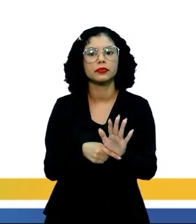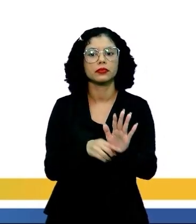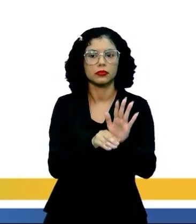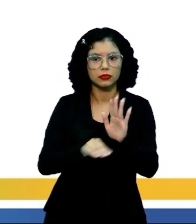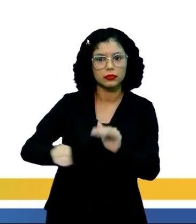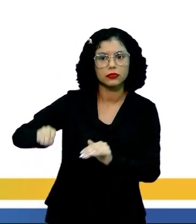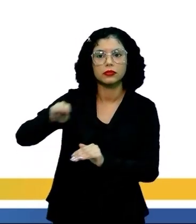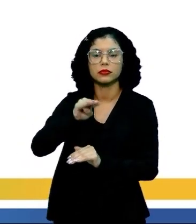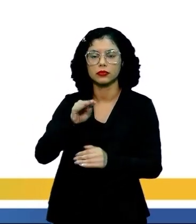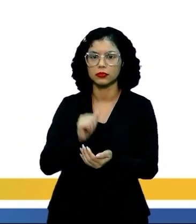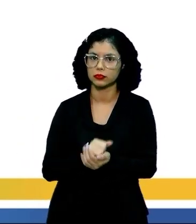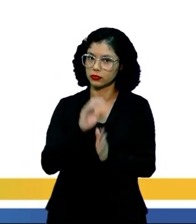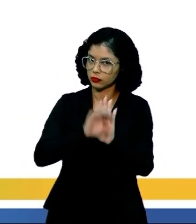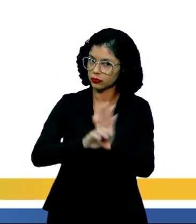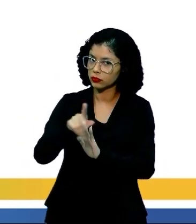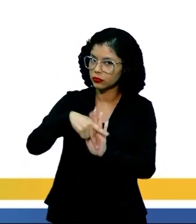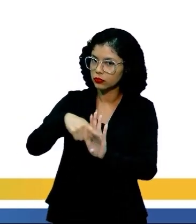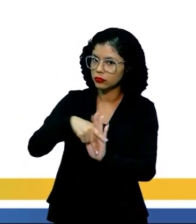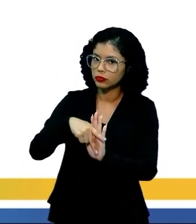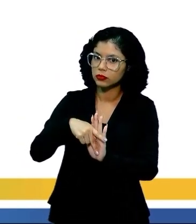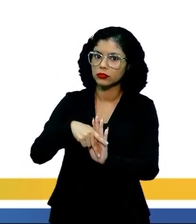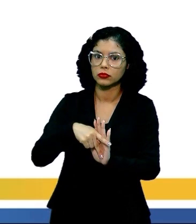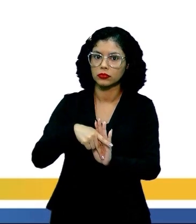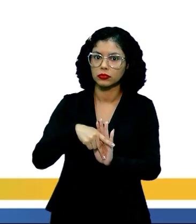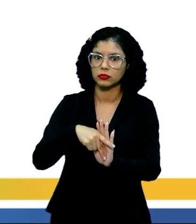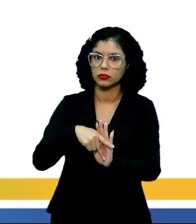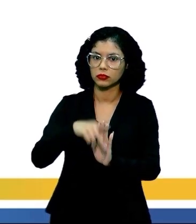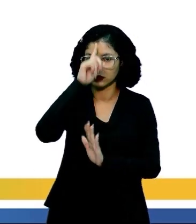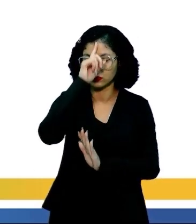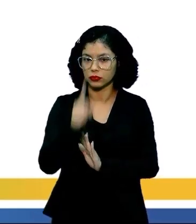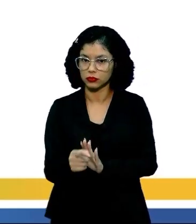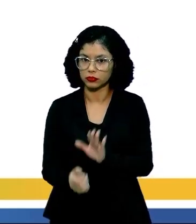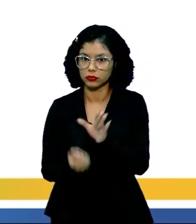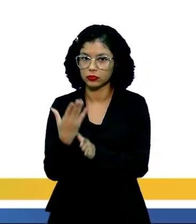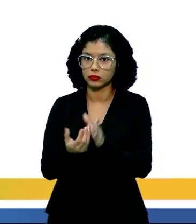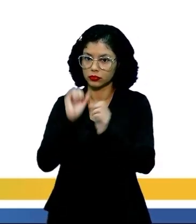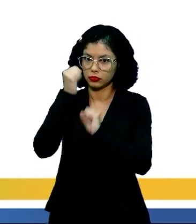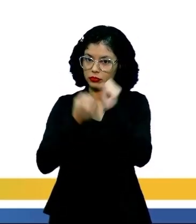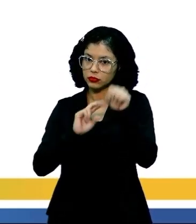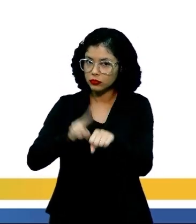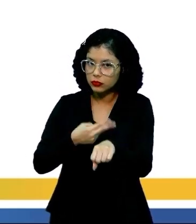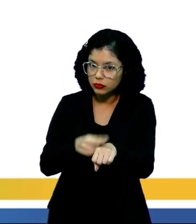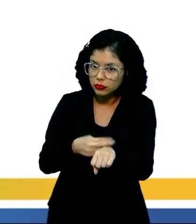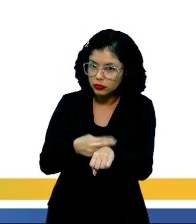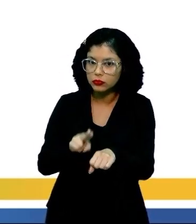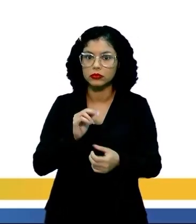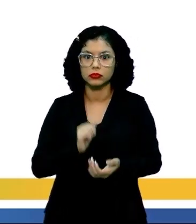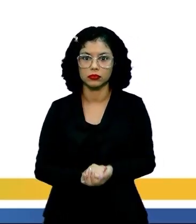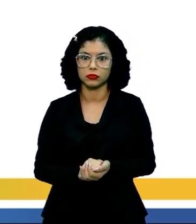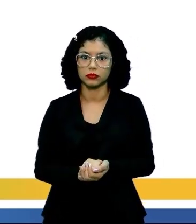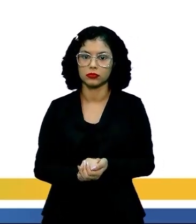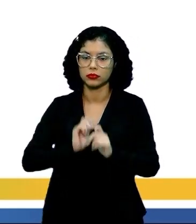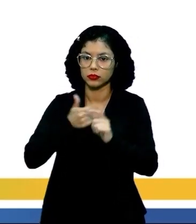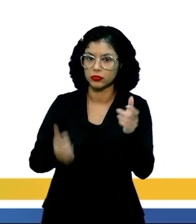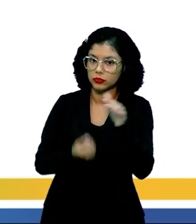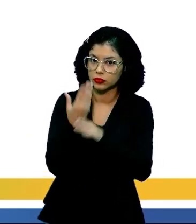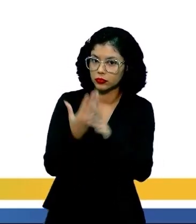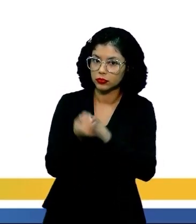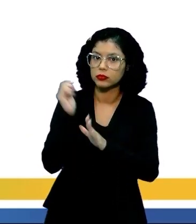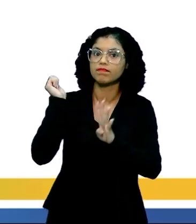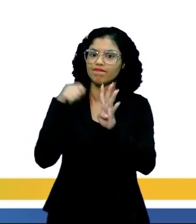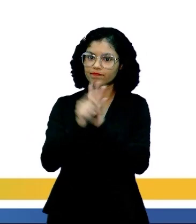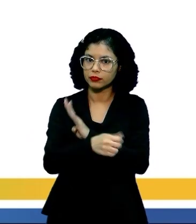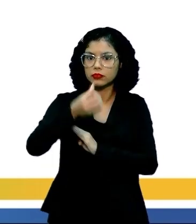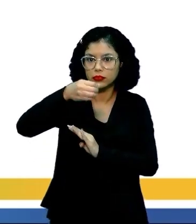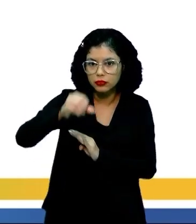cima, tá, do conteúdo específico. A Luísa é chefe de uma produção de uma fábrica de chocolate. A fábrica produz por